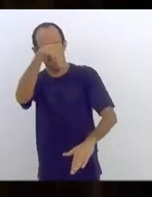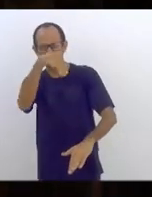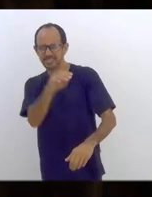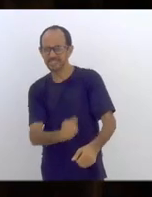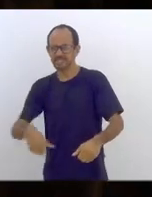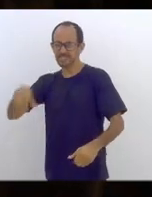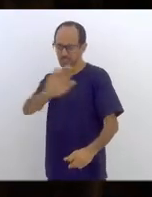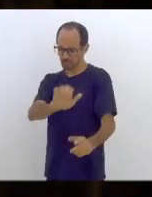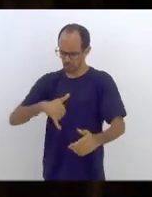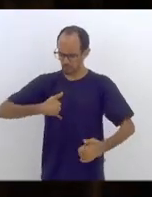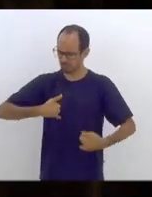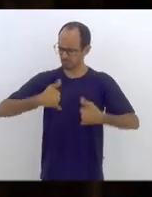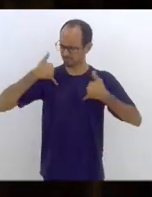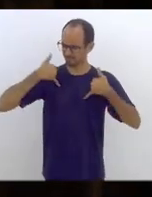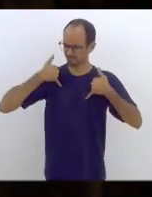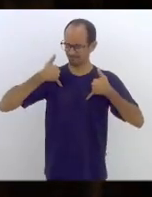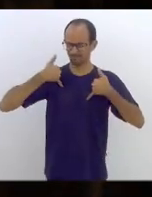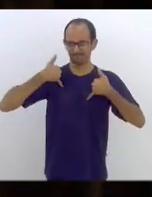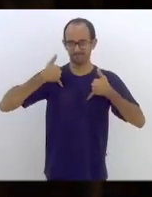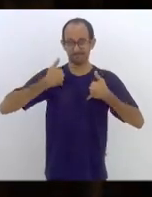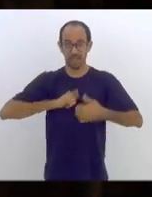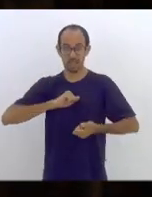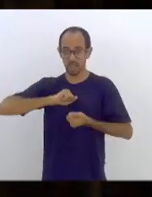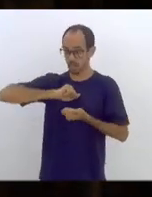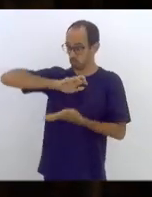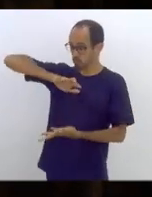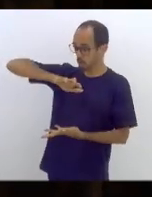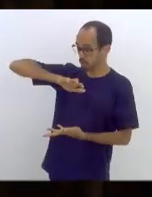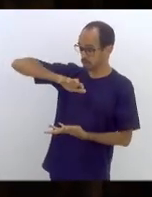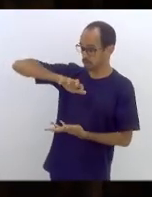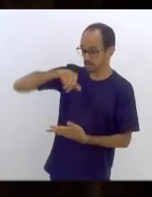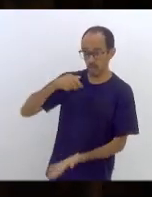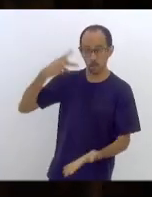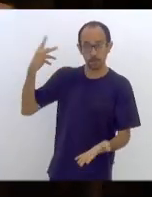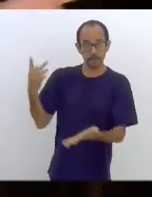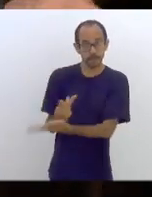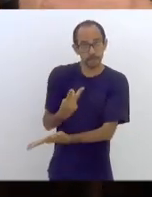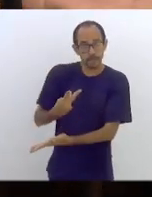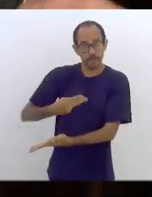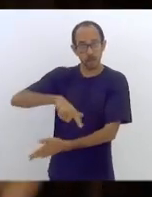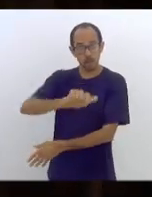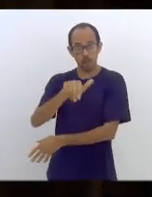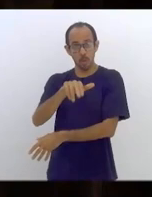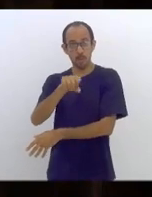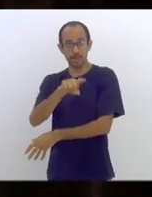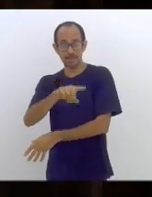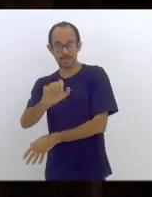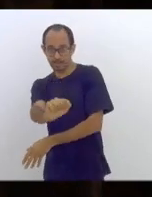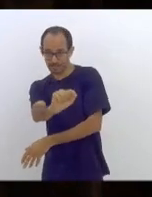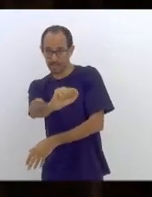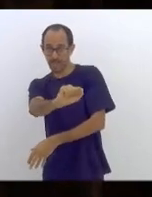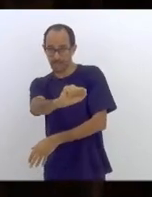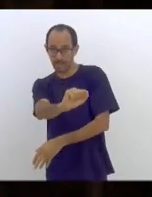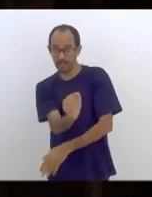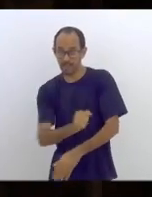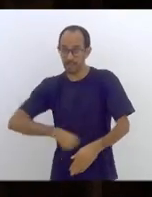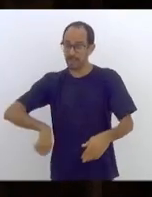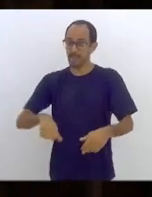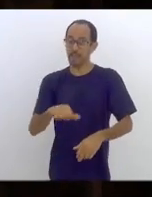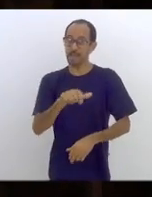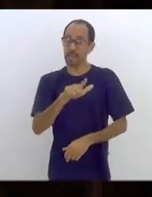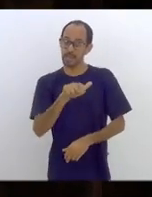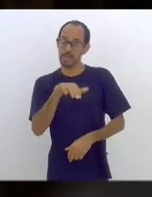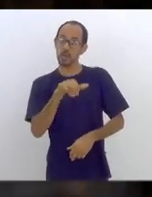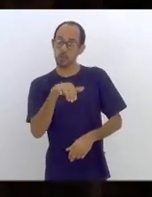estratégia e ousadia, e as revoltas se sucederam com Luísa Marim, Licutã e Nassim,